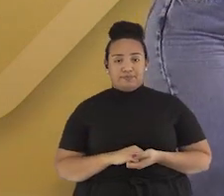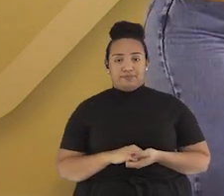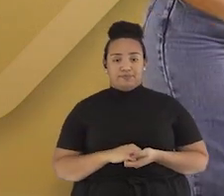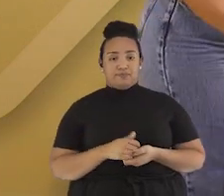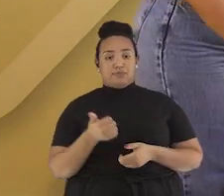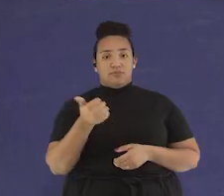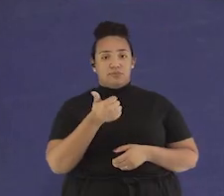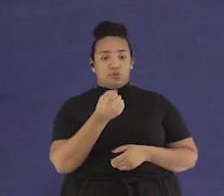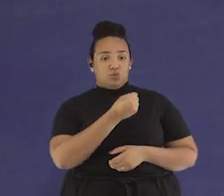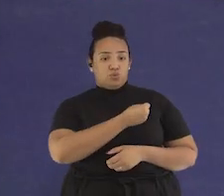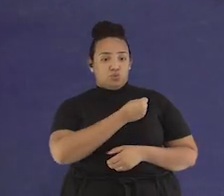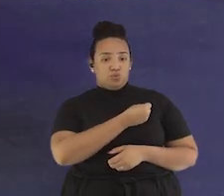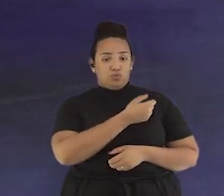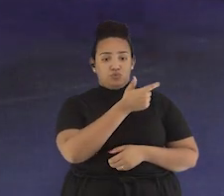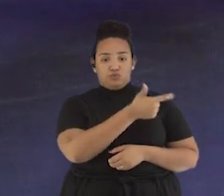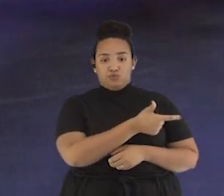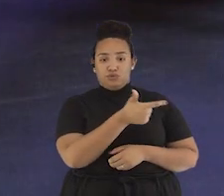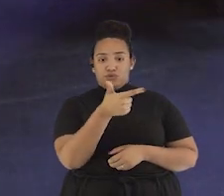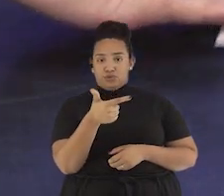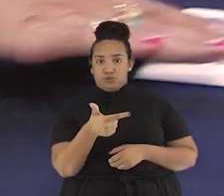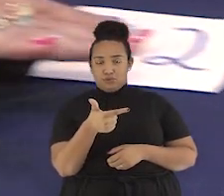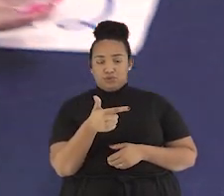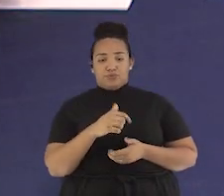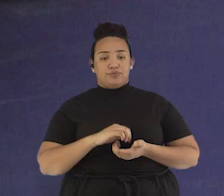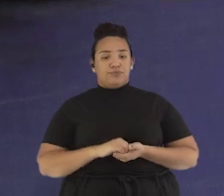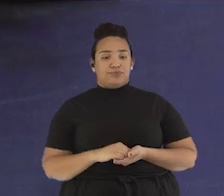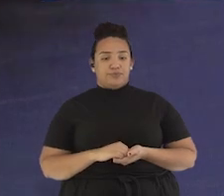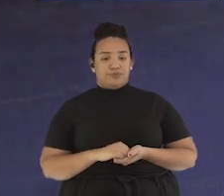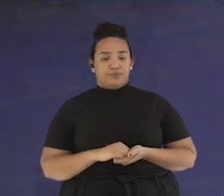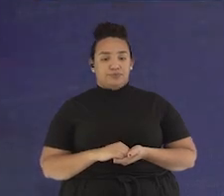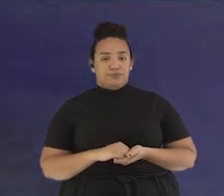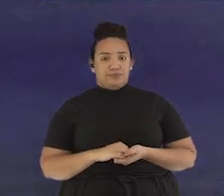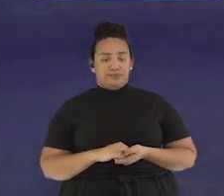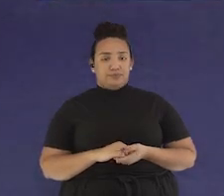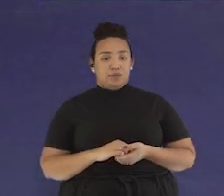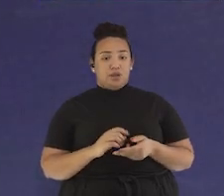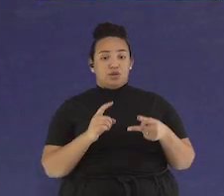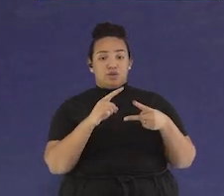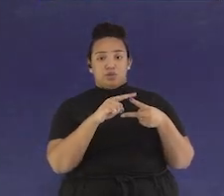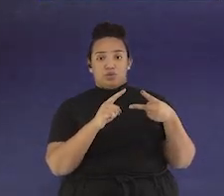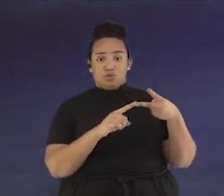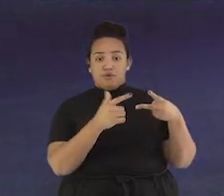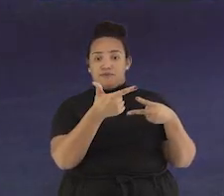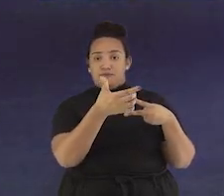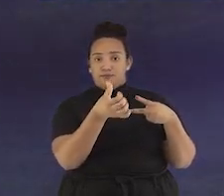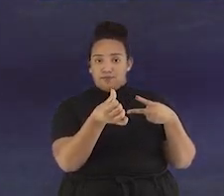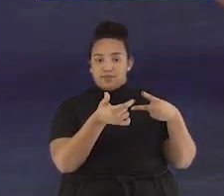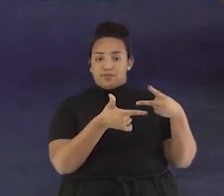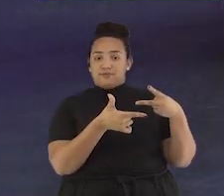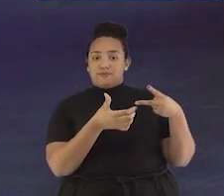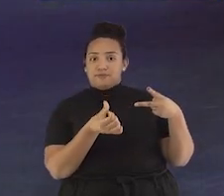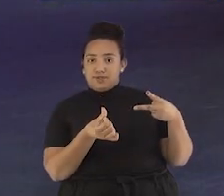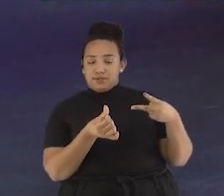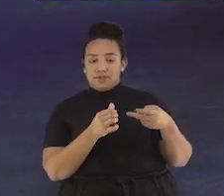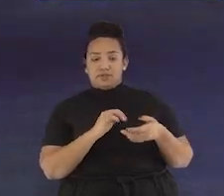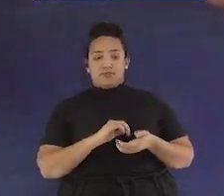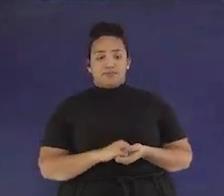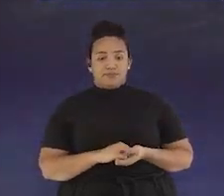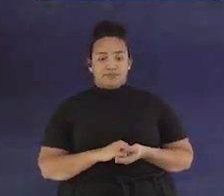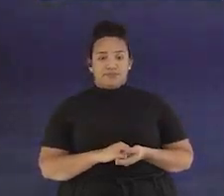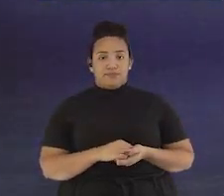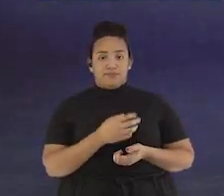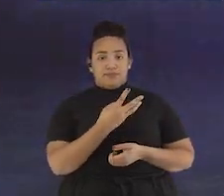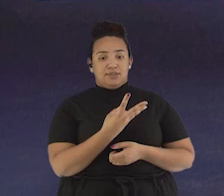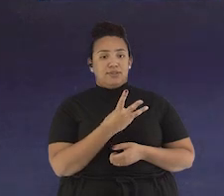crescem. Então vamos lá. Então o primeiro número vai ser o 22. Tenho 2, 26.